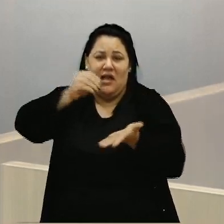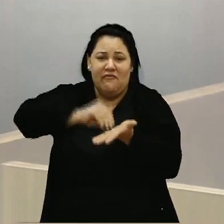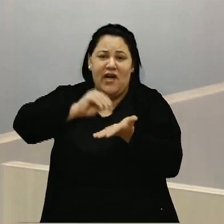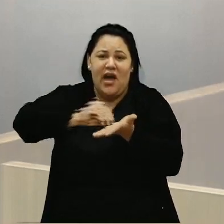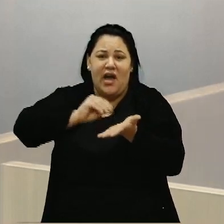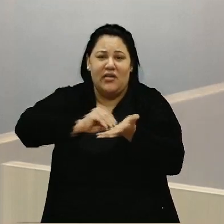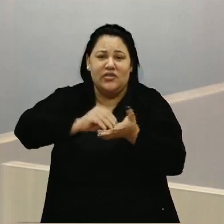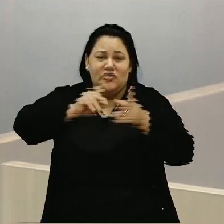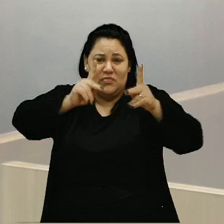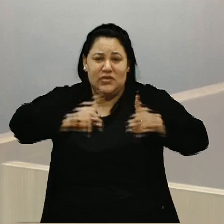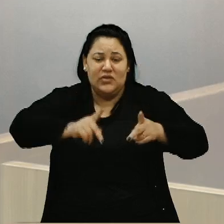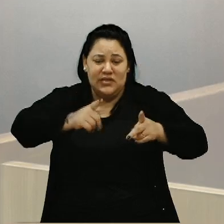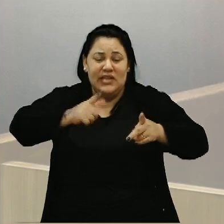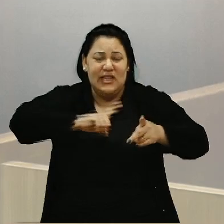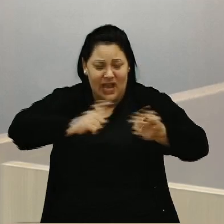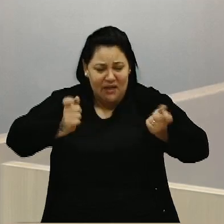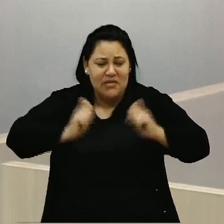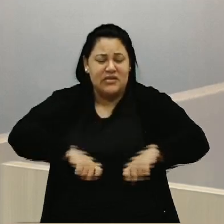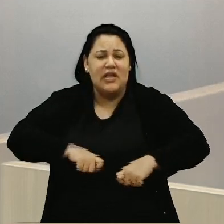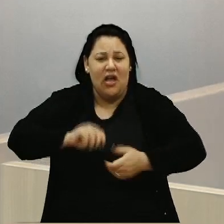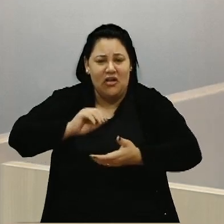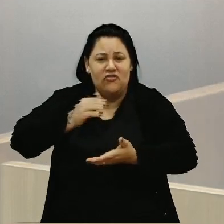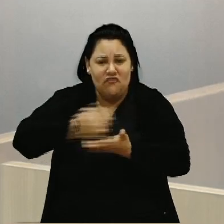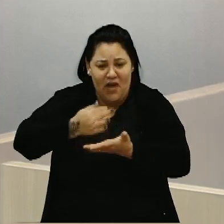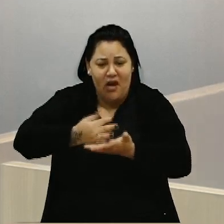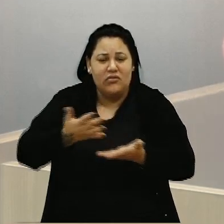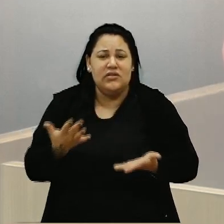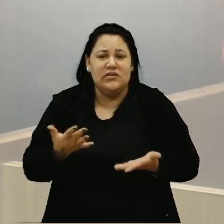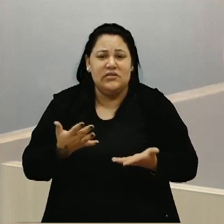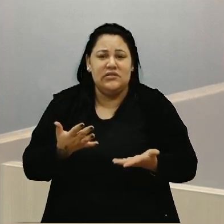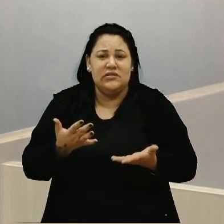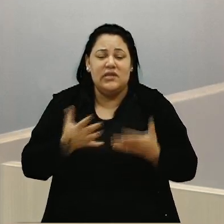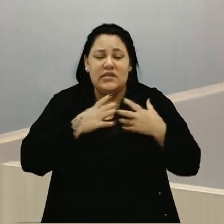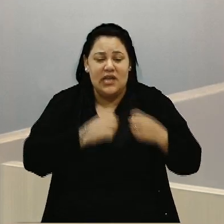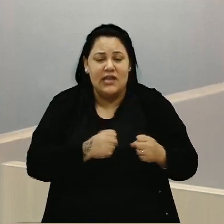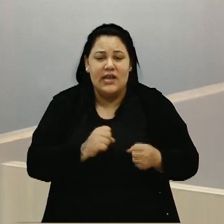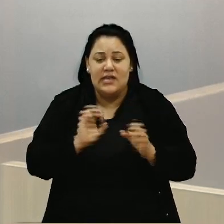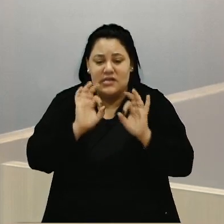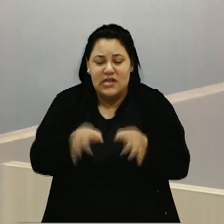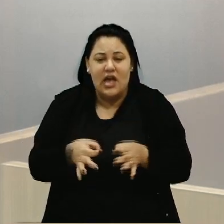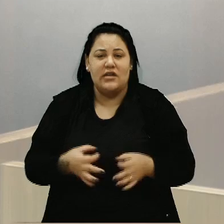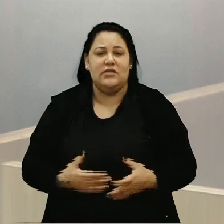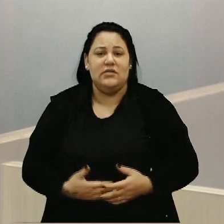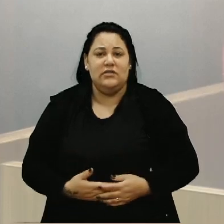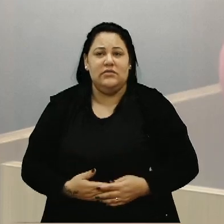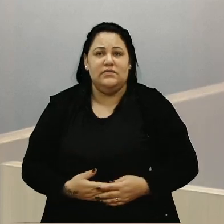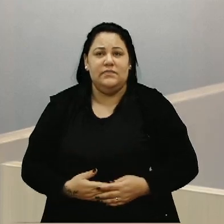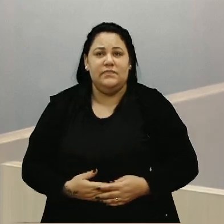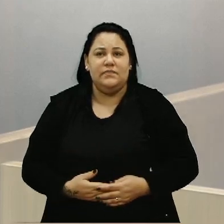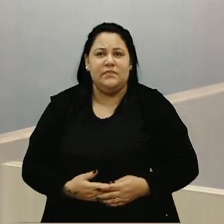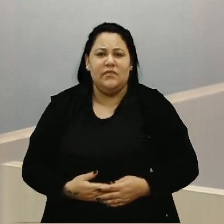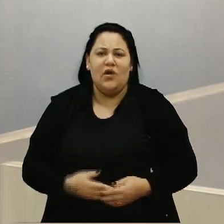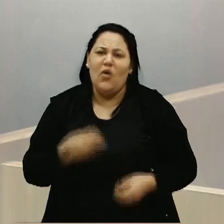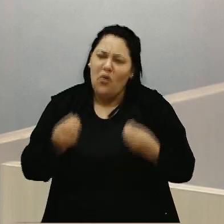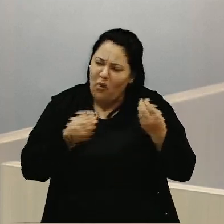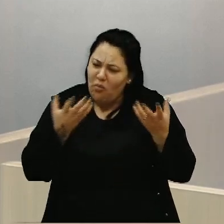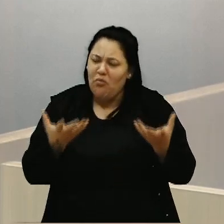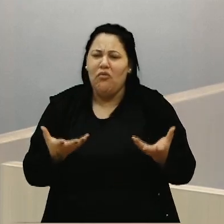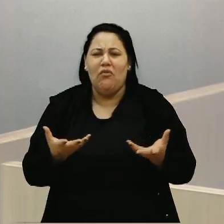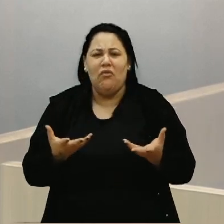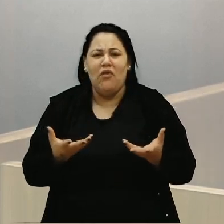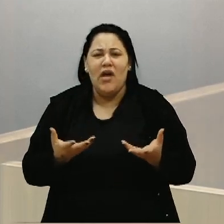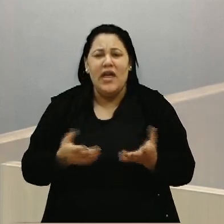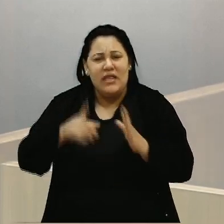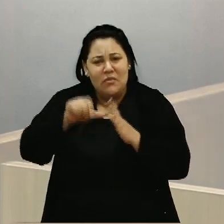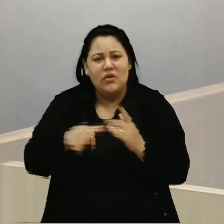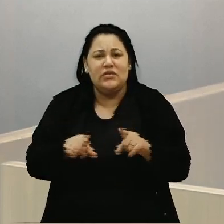pessoas competentes nas secretarias certas. Onde que se viu isso? E depois é